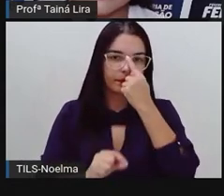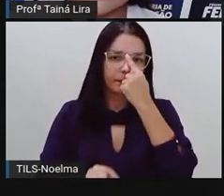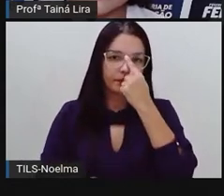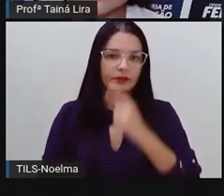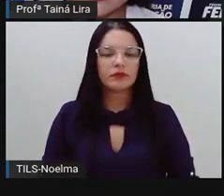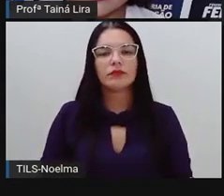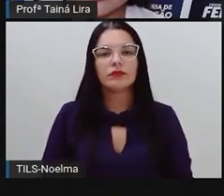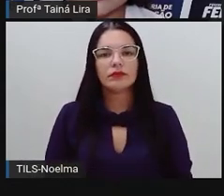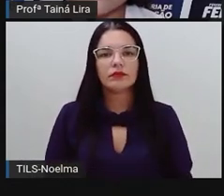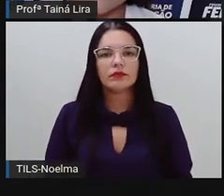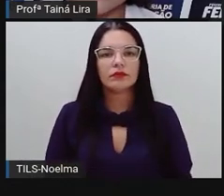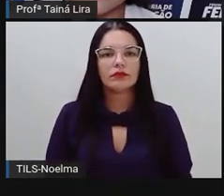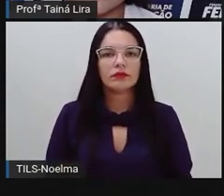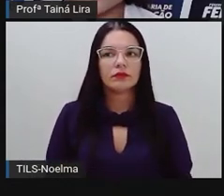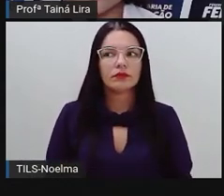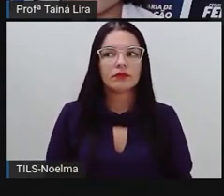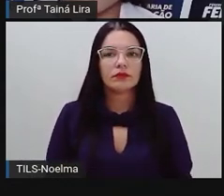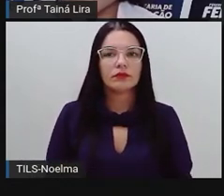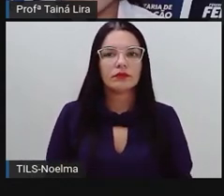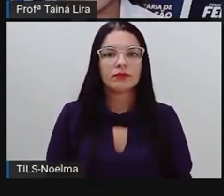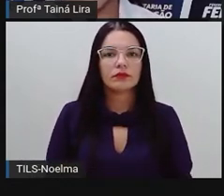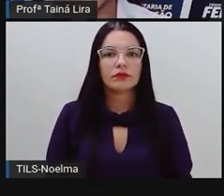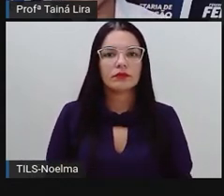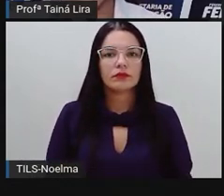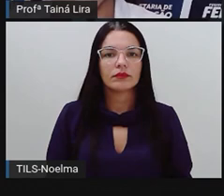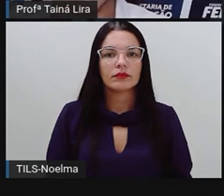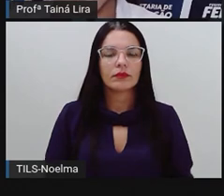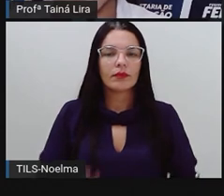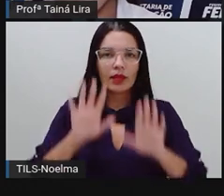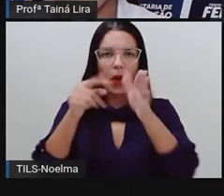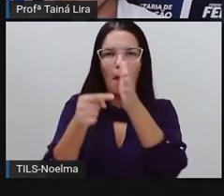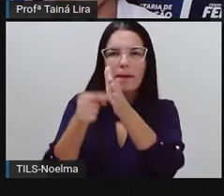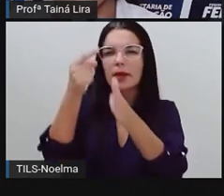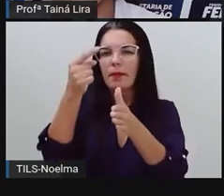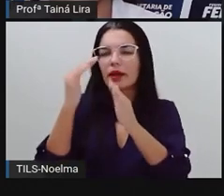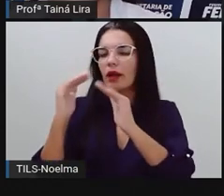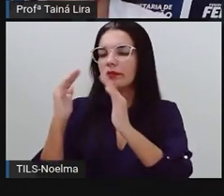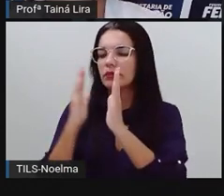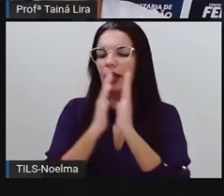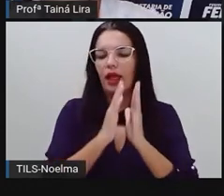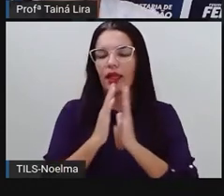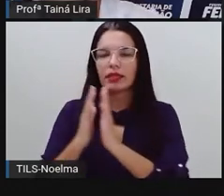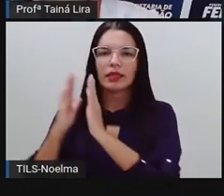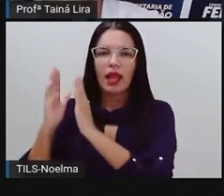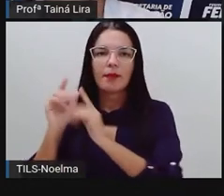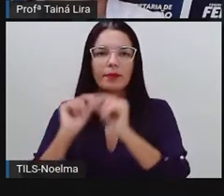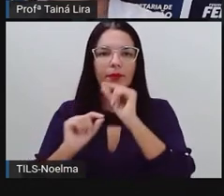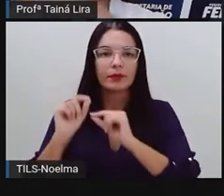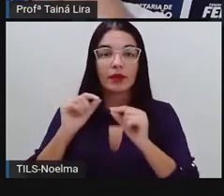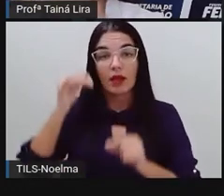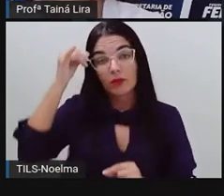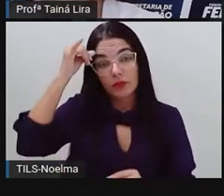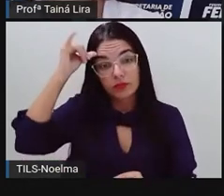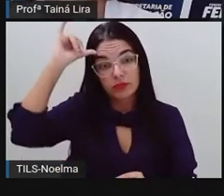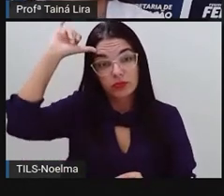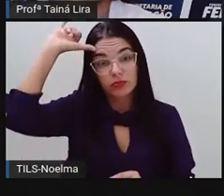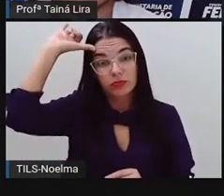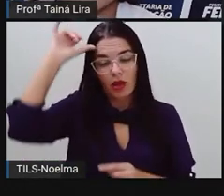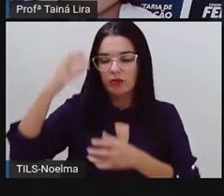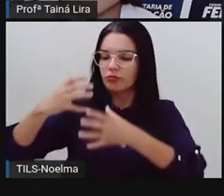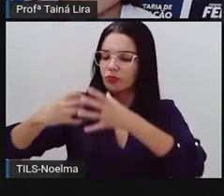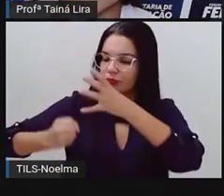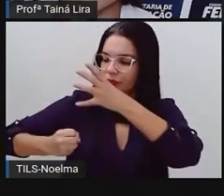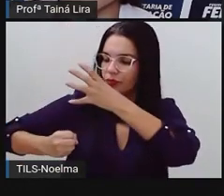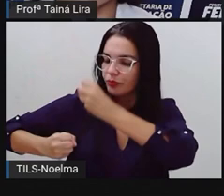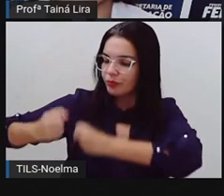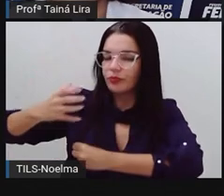aqui ó é o leite ó as vaquinhas lá no campo aí o pecuarista foi lá